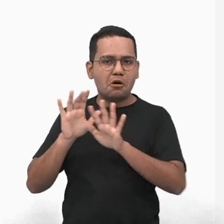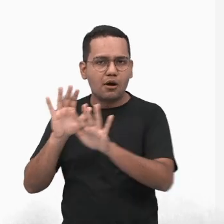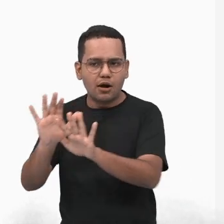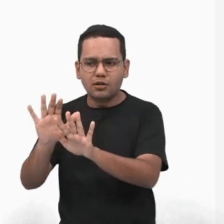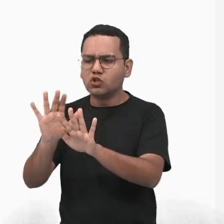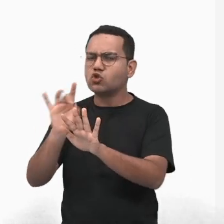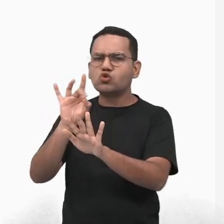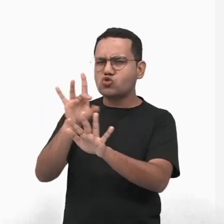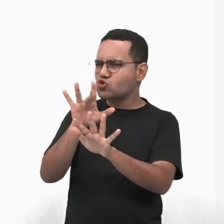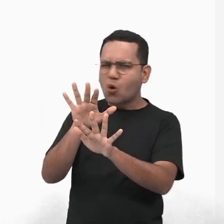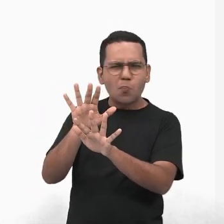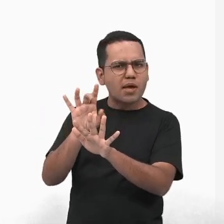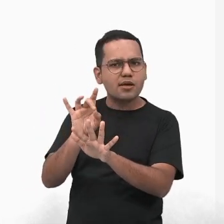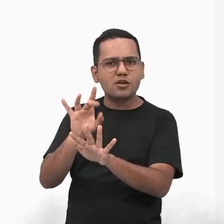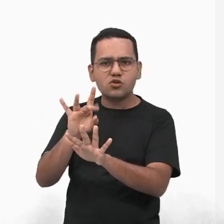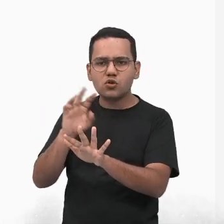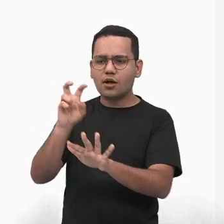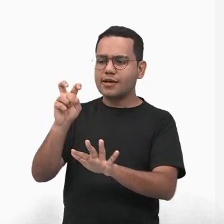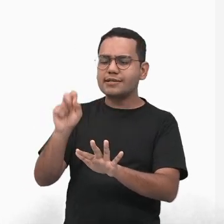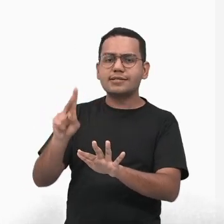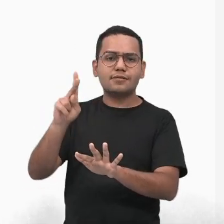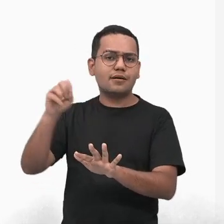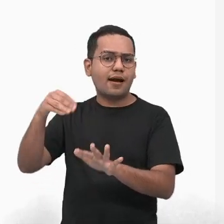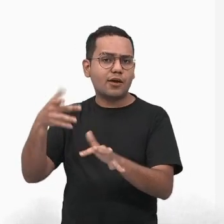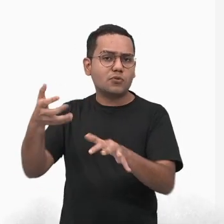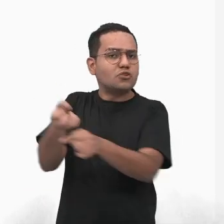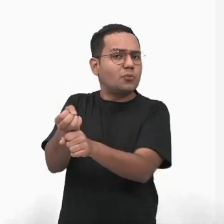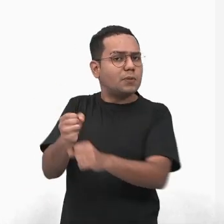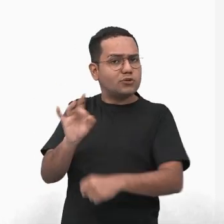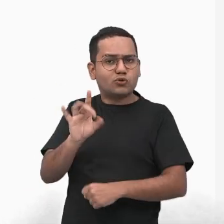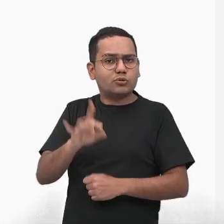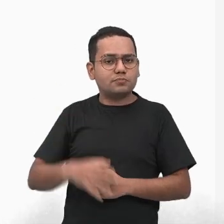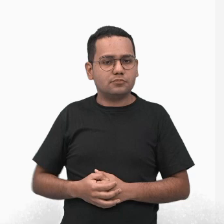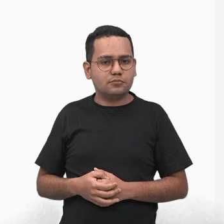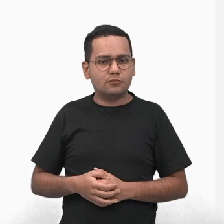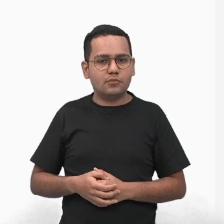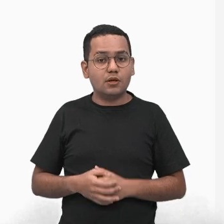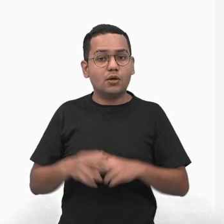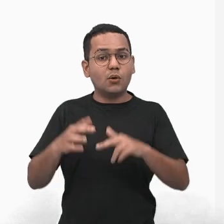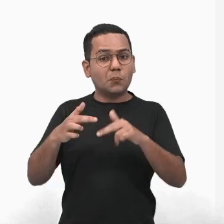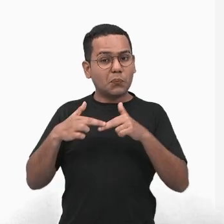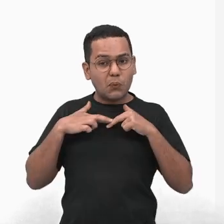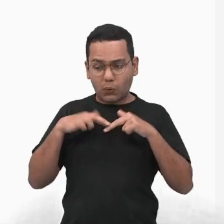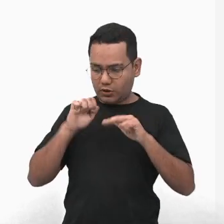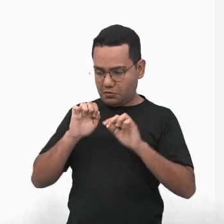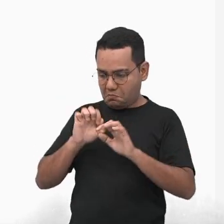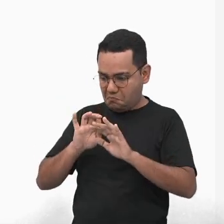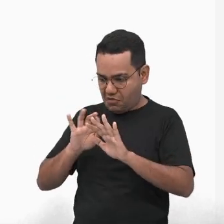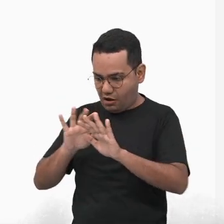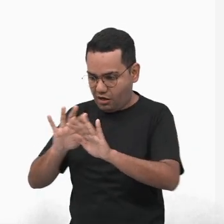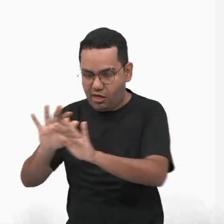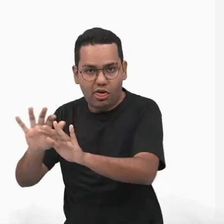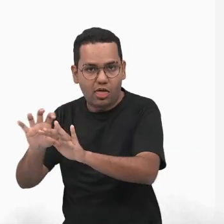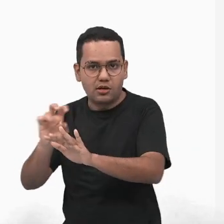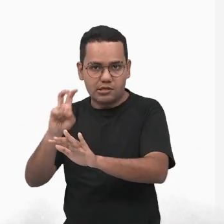quilômetros. Isto lhes custava cerca de 1 milhão de vidas. Então